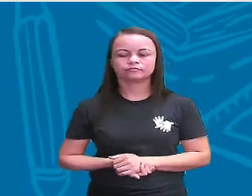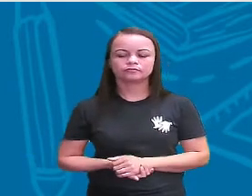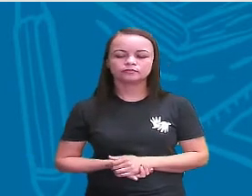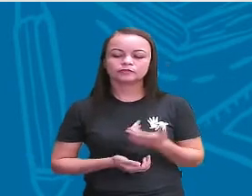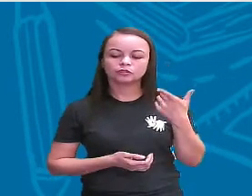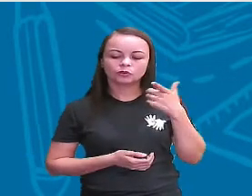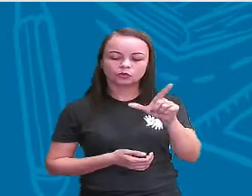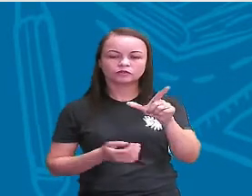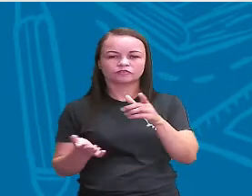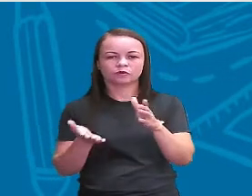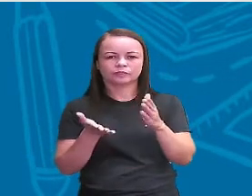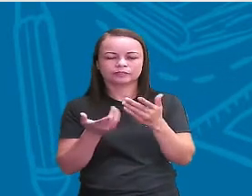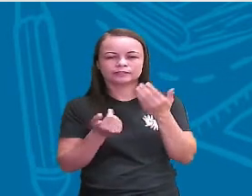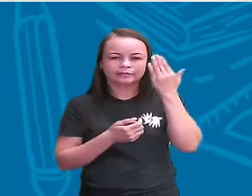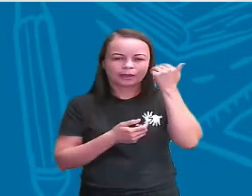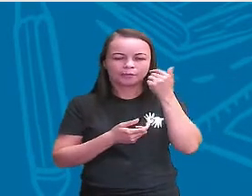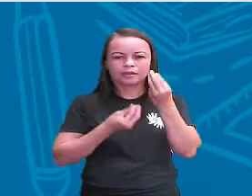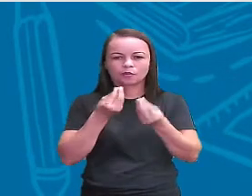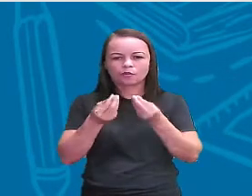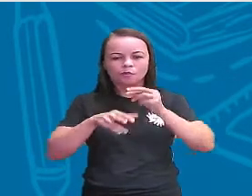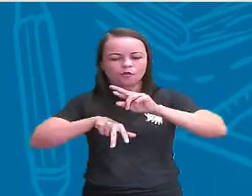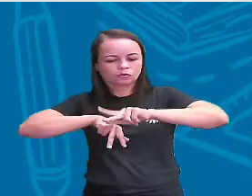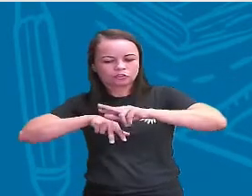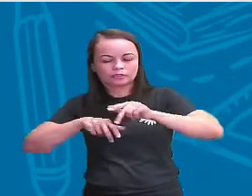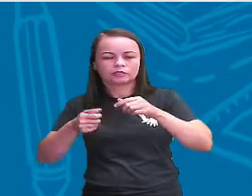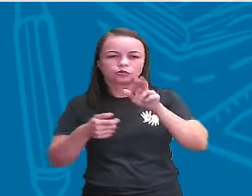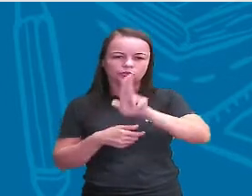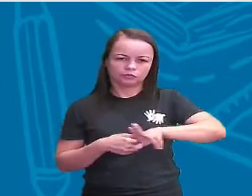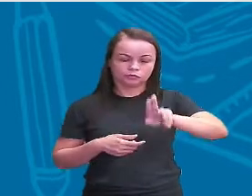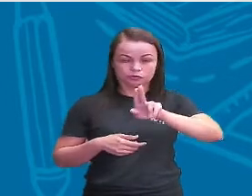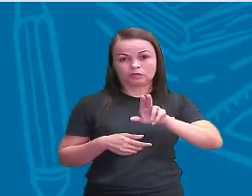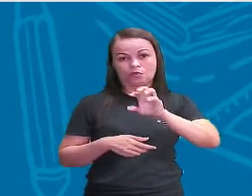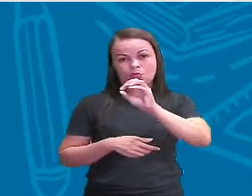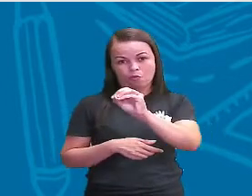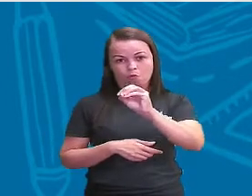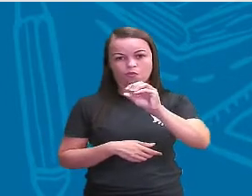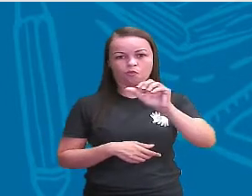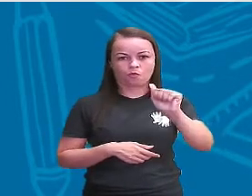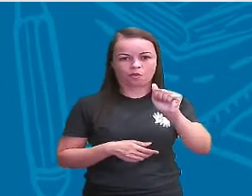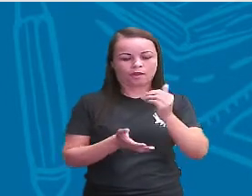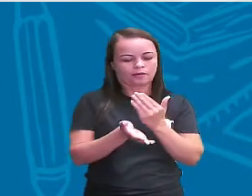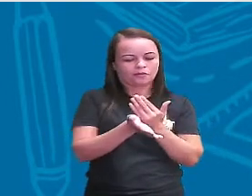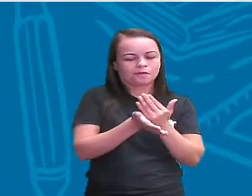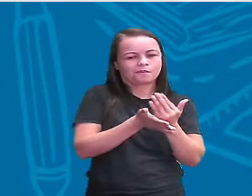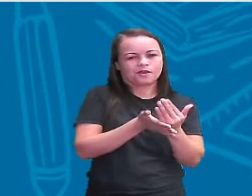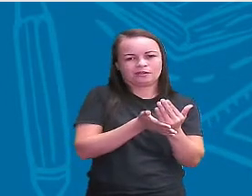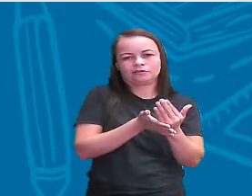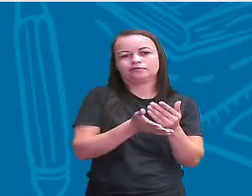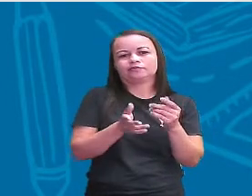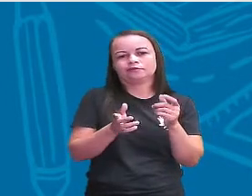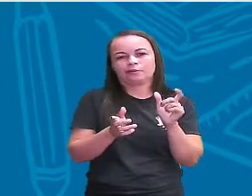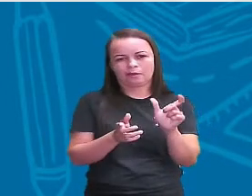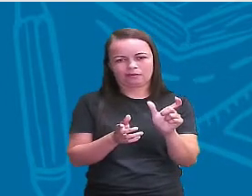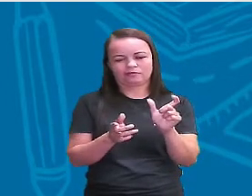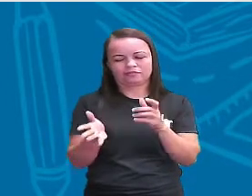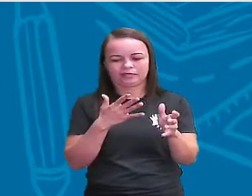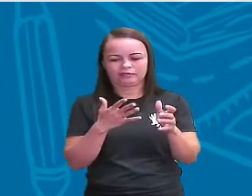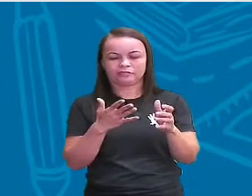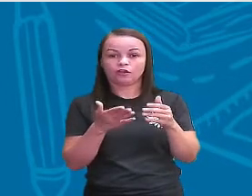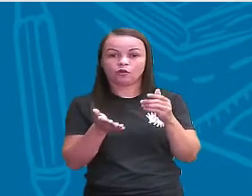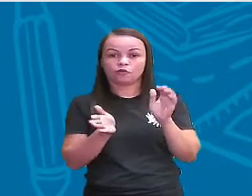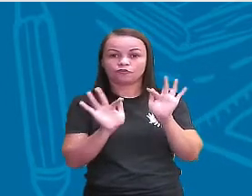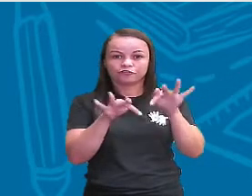de determinar o gênero é quando a gente usa o O ou o A no início da palavra. A gente viu no final e agora é no